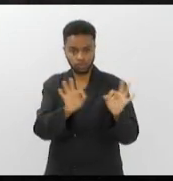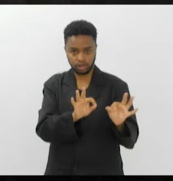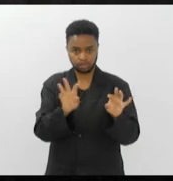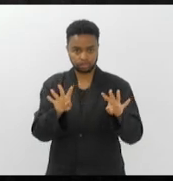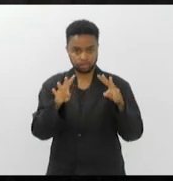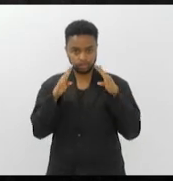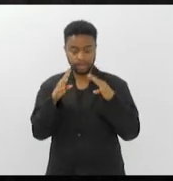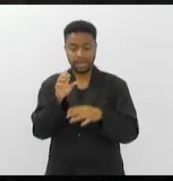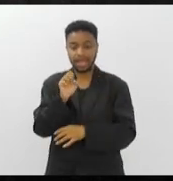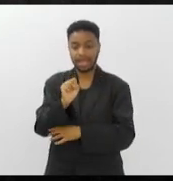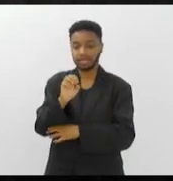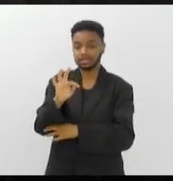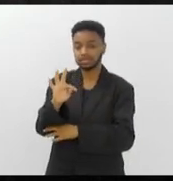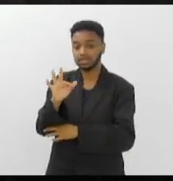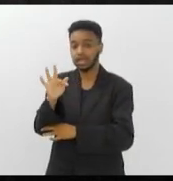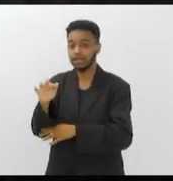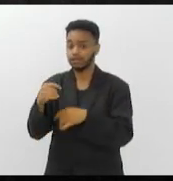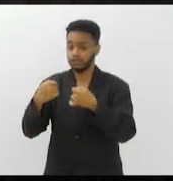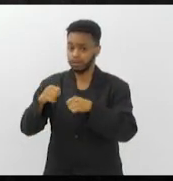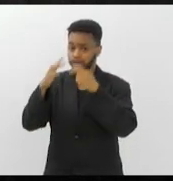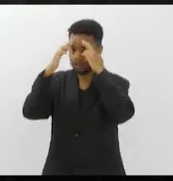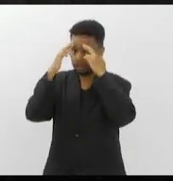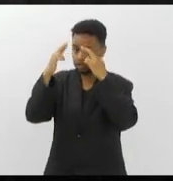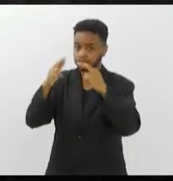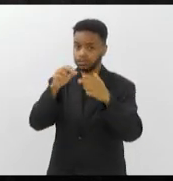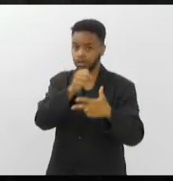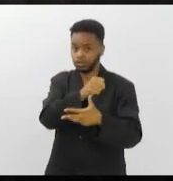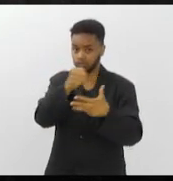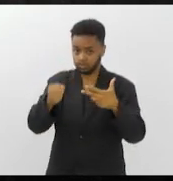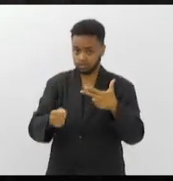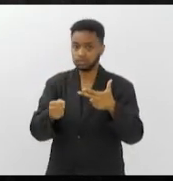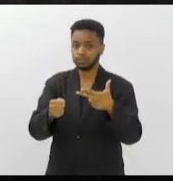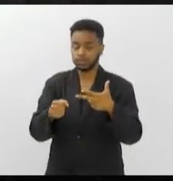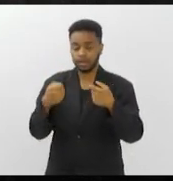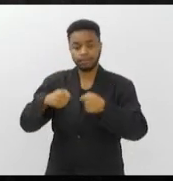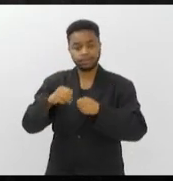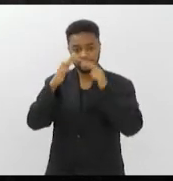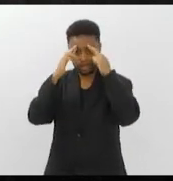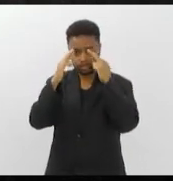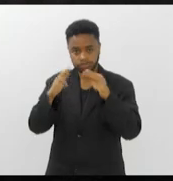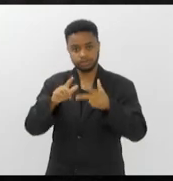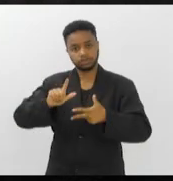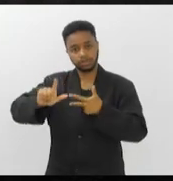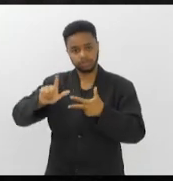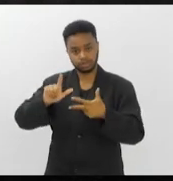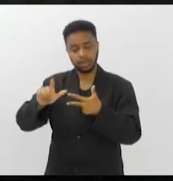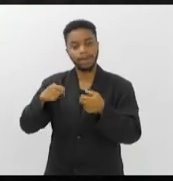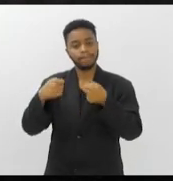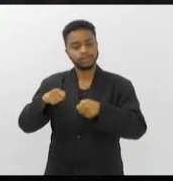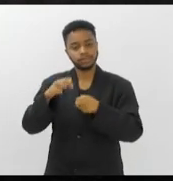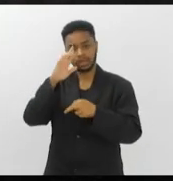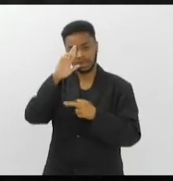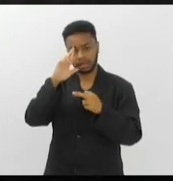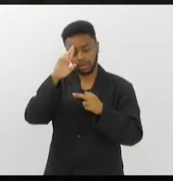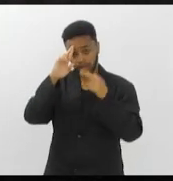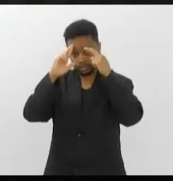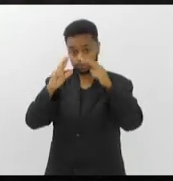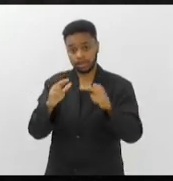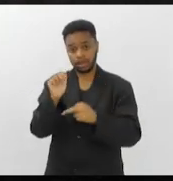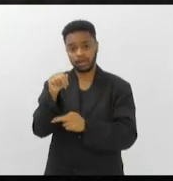O STF tem que respeitar os poderes, tem que respeitar o legislativo, tem que respeitar a